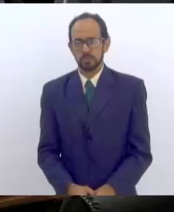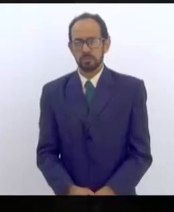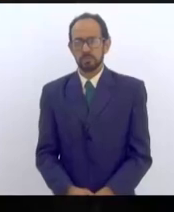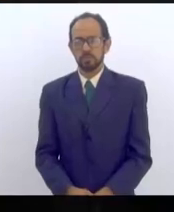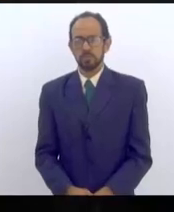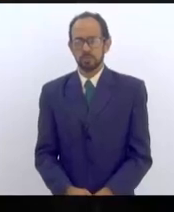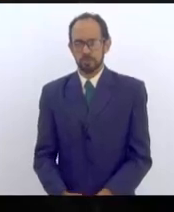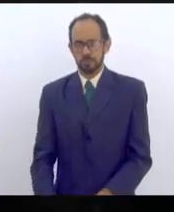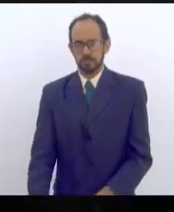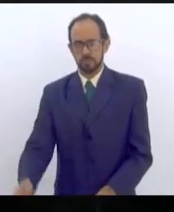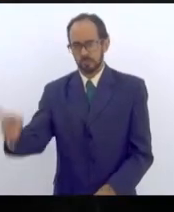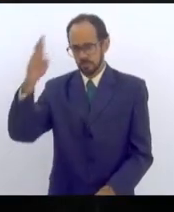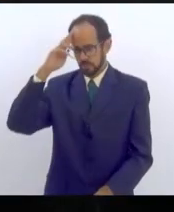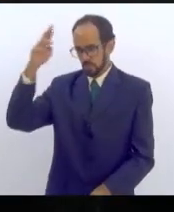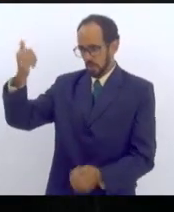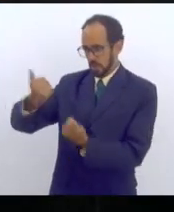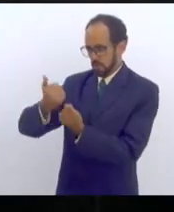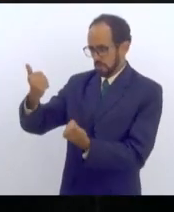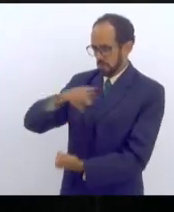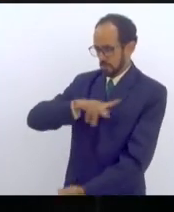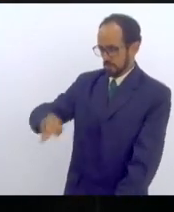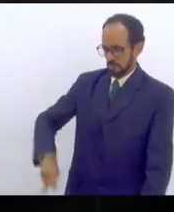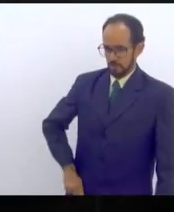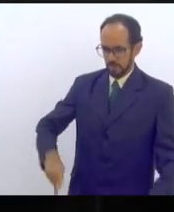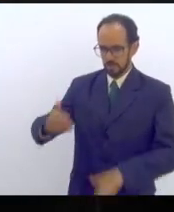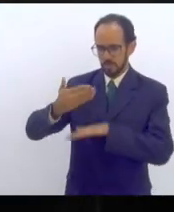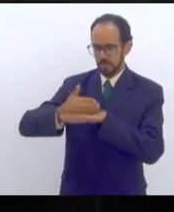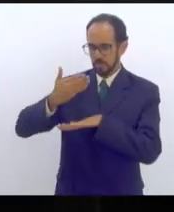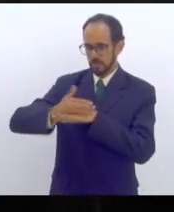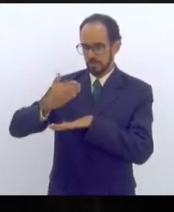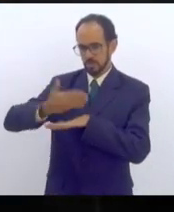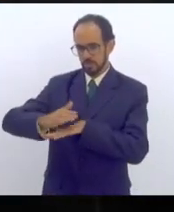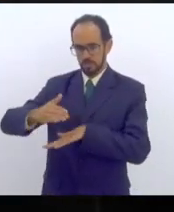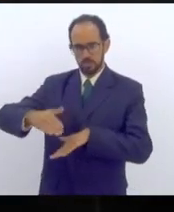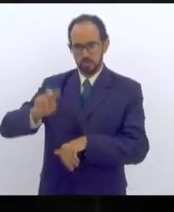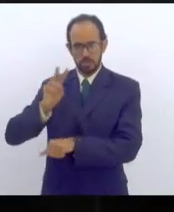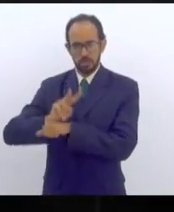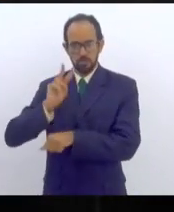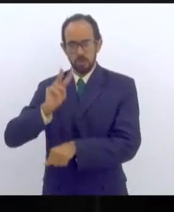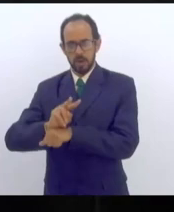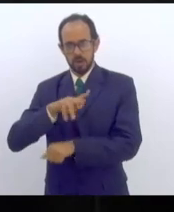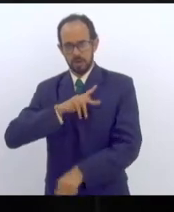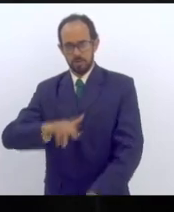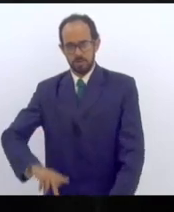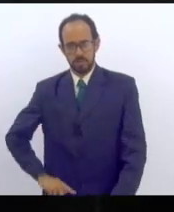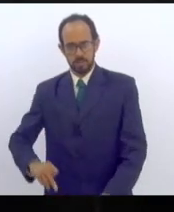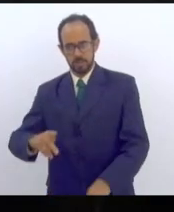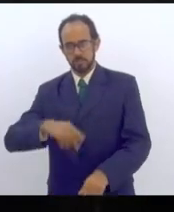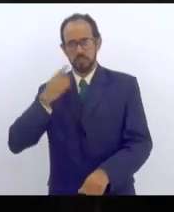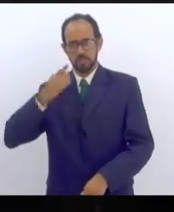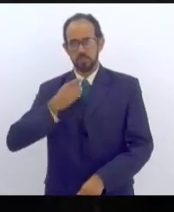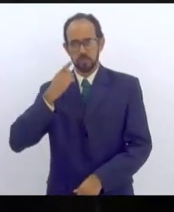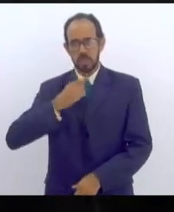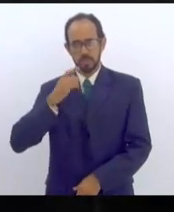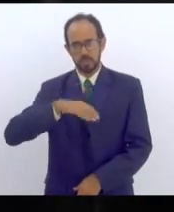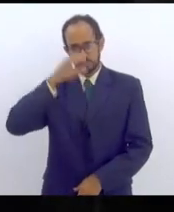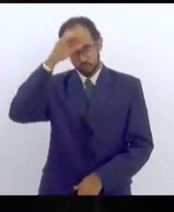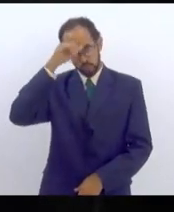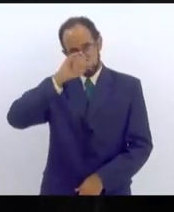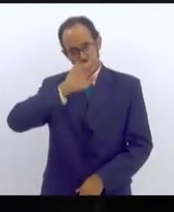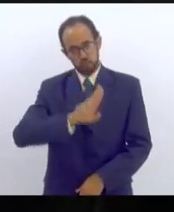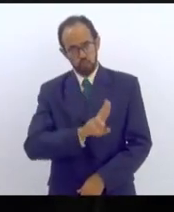Senhora vice-presidente em exercício da presidência, deputada Tia